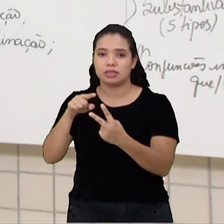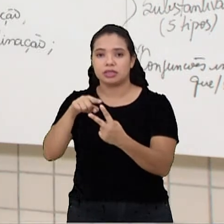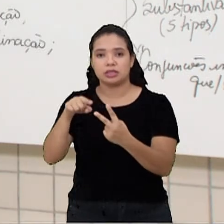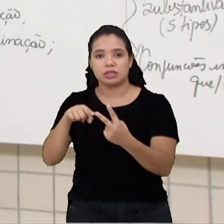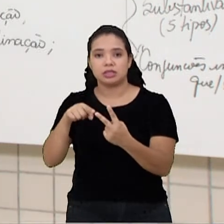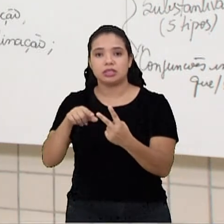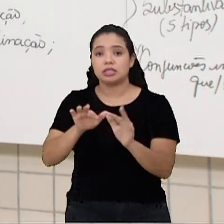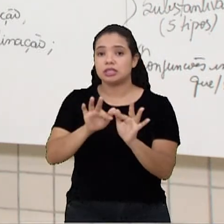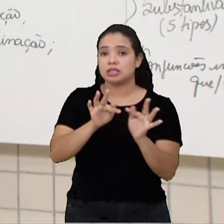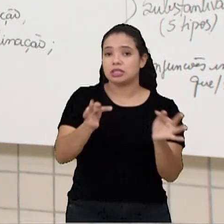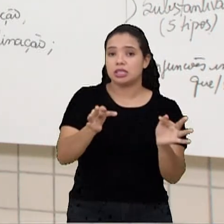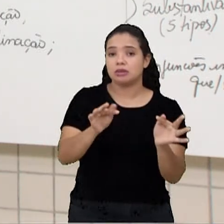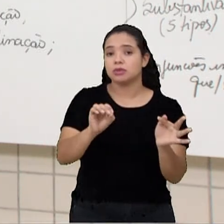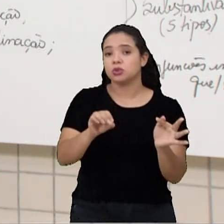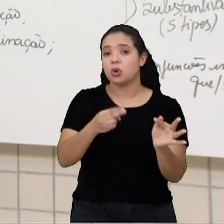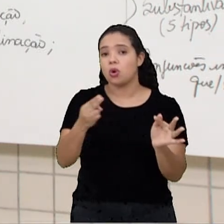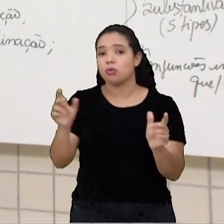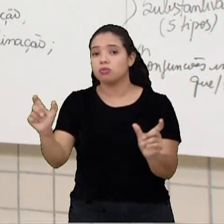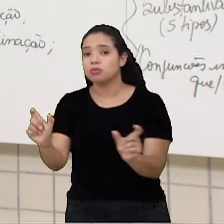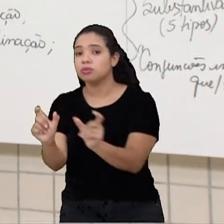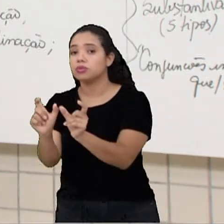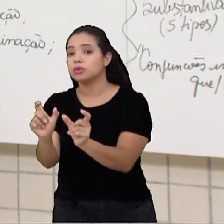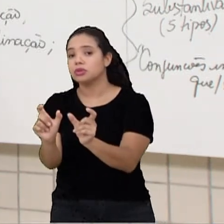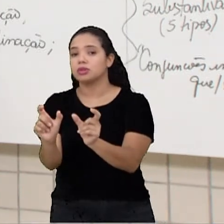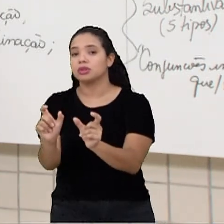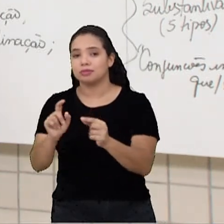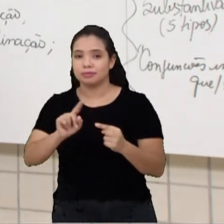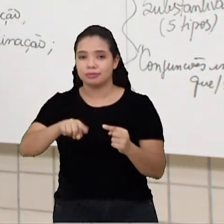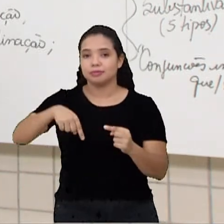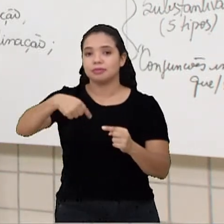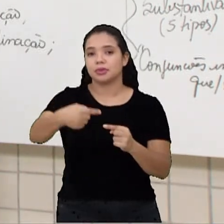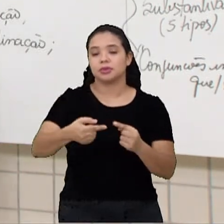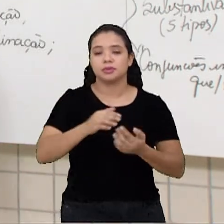ou um período composto? Próximo.